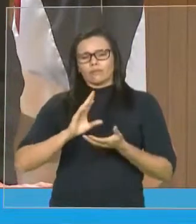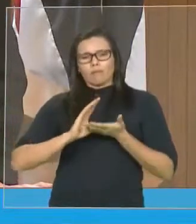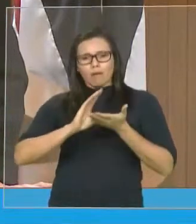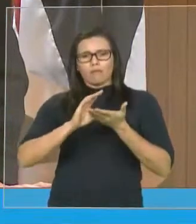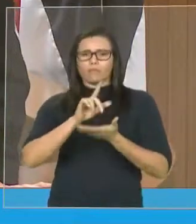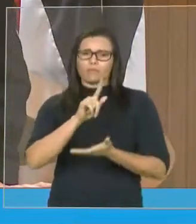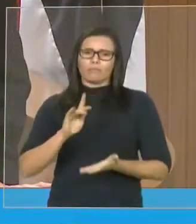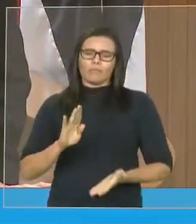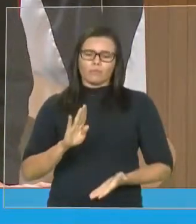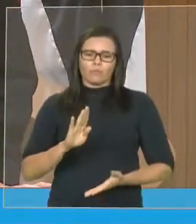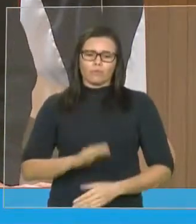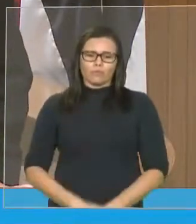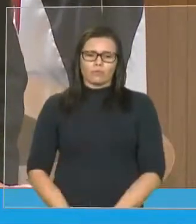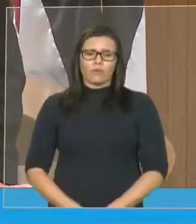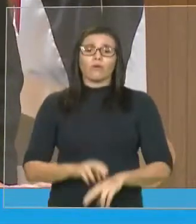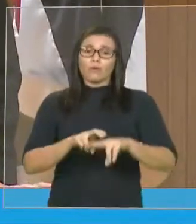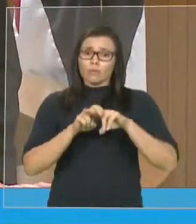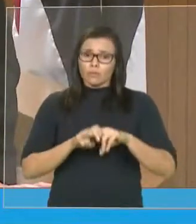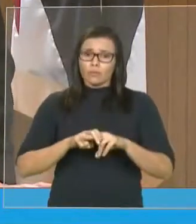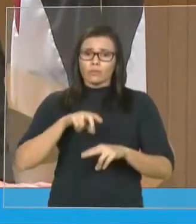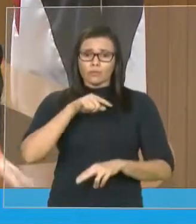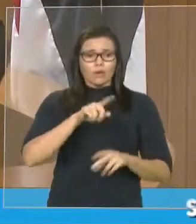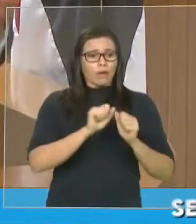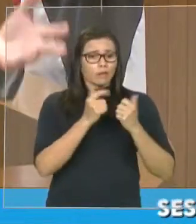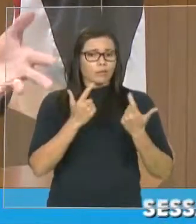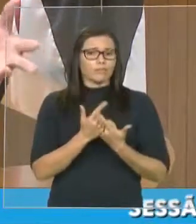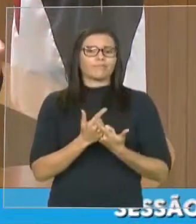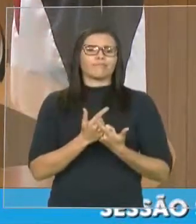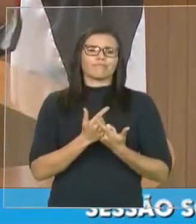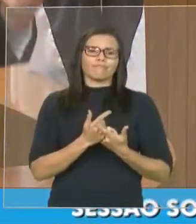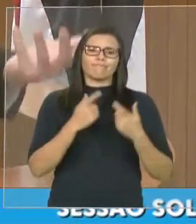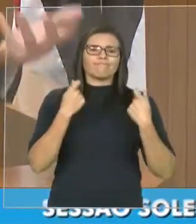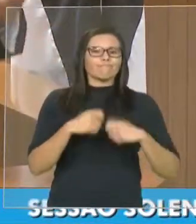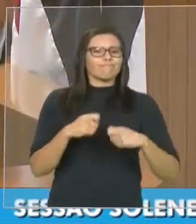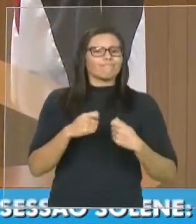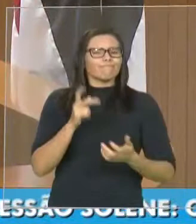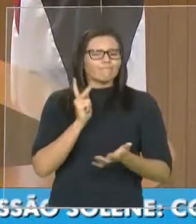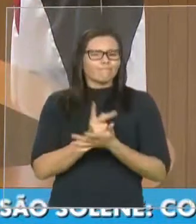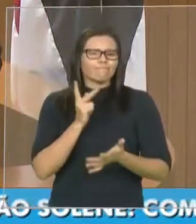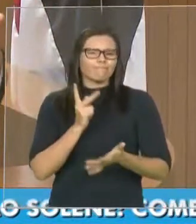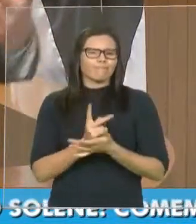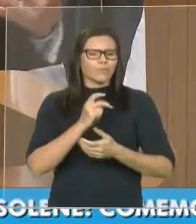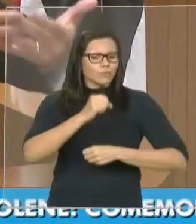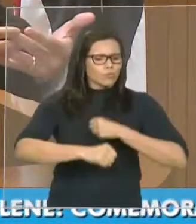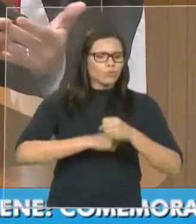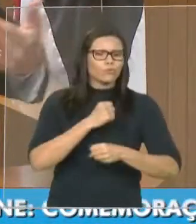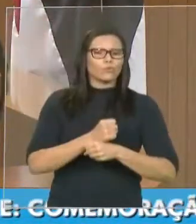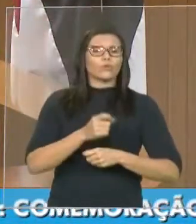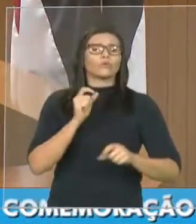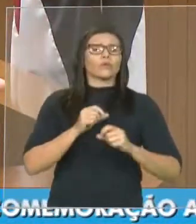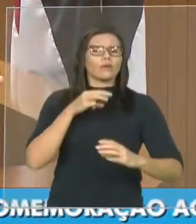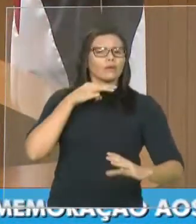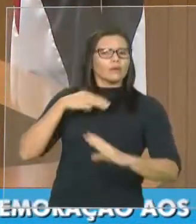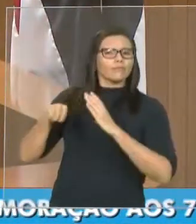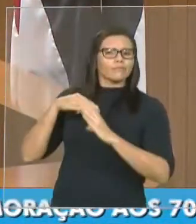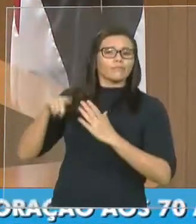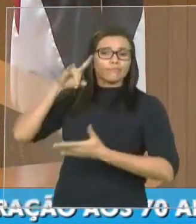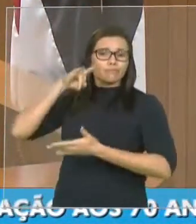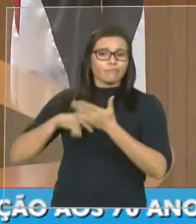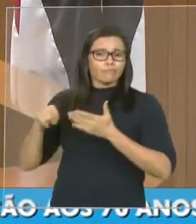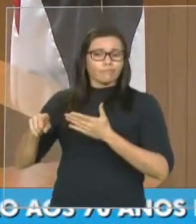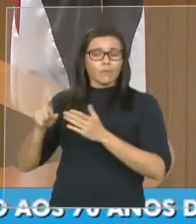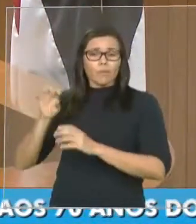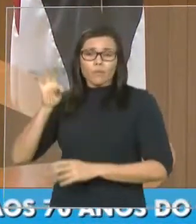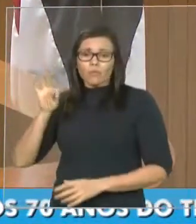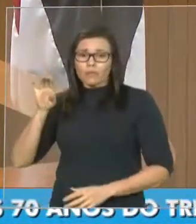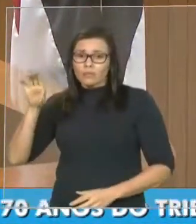que a Assembleia presta contas para o Tribunal de Contas. Para quem não entende, quem pensa que o Tribunal de Contas é como já se ouviu dizer,